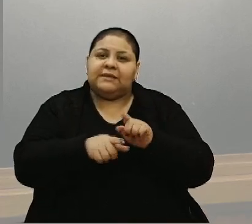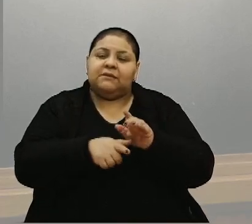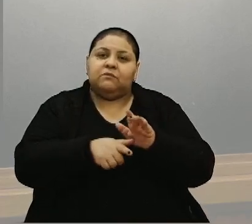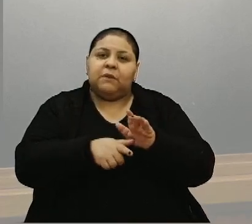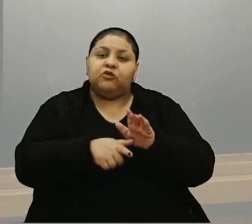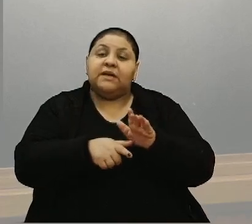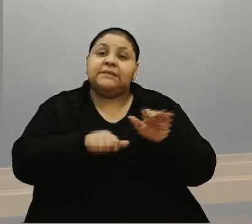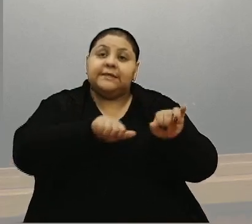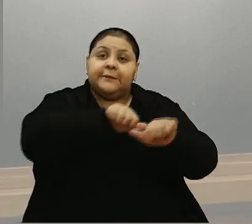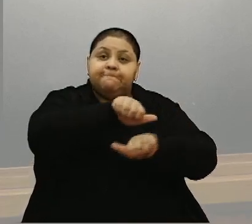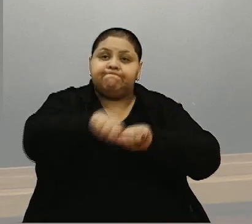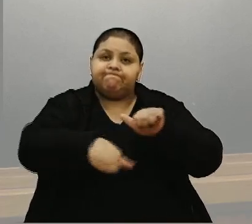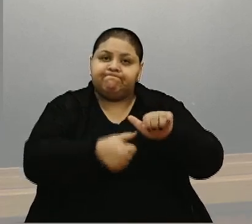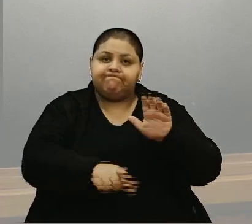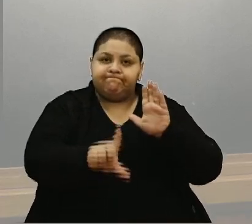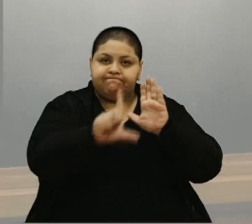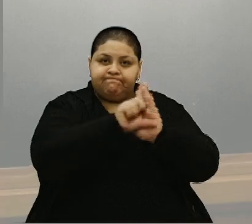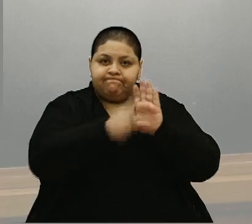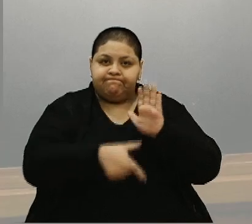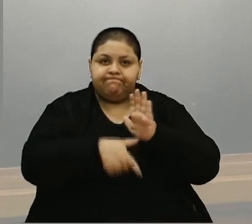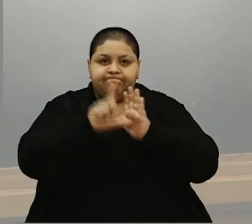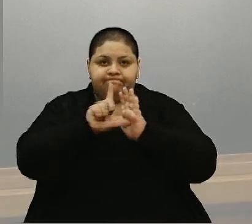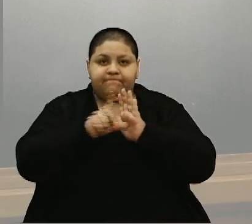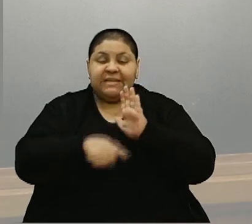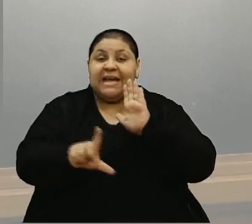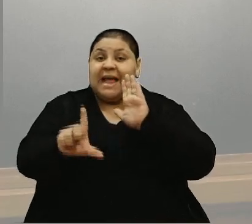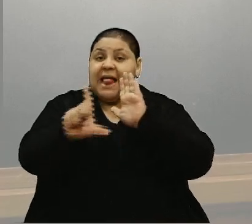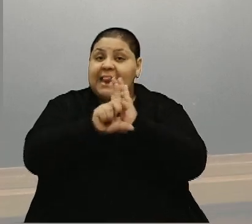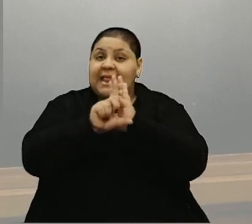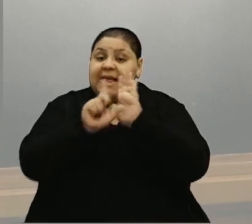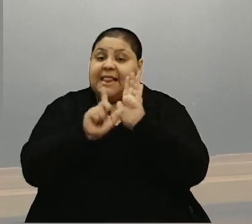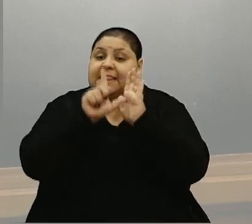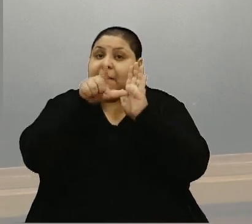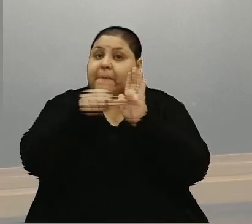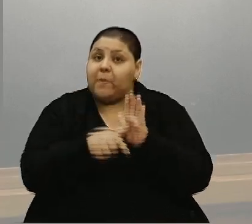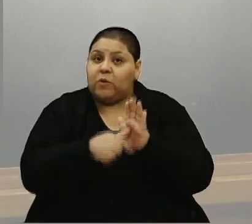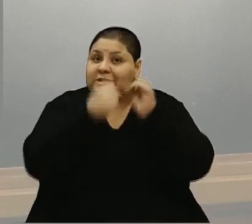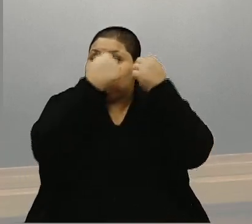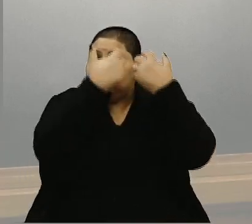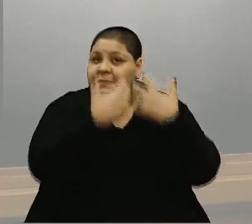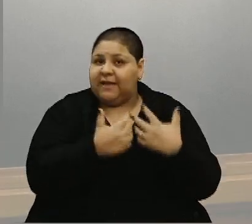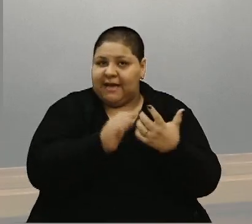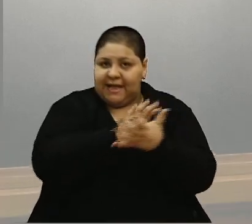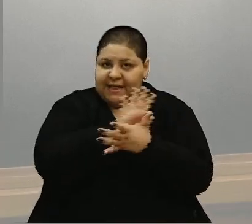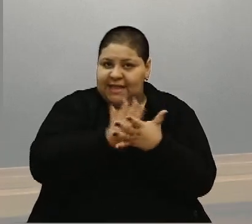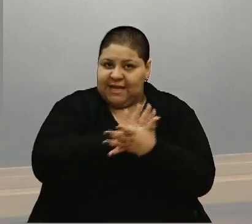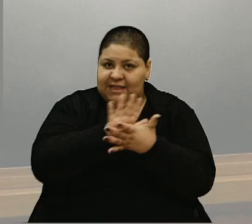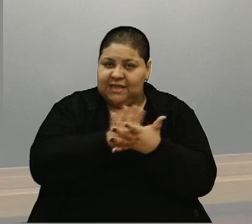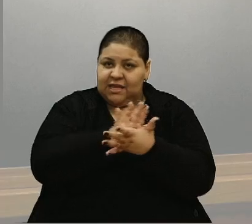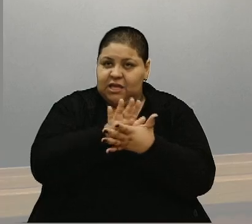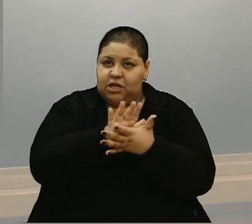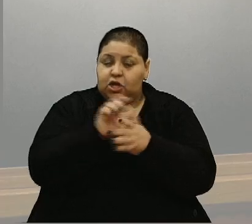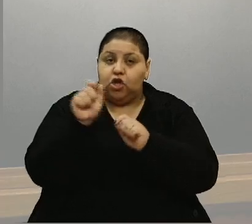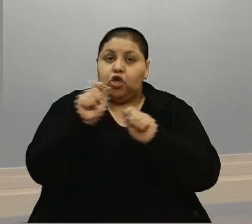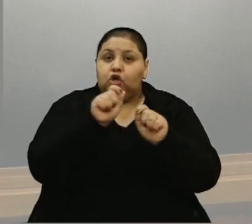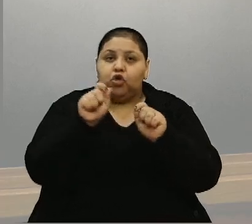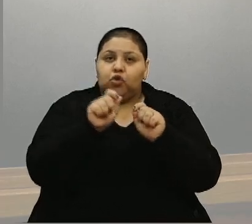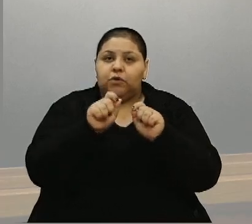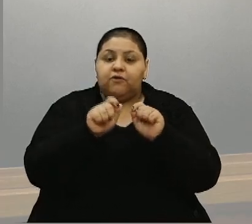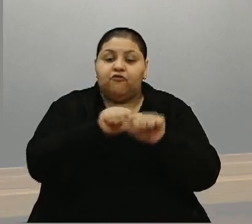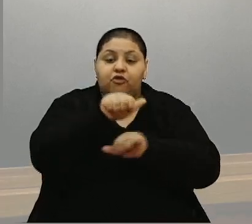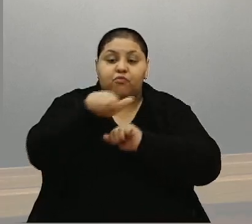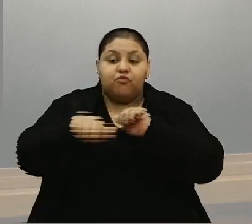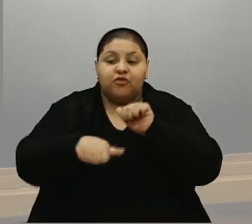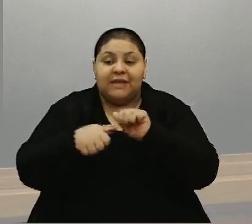depende muito da interpretação, porque quando a lei posterior não fala nada do que foi revogado anteriormente, mas ela